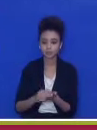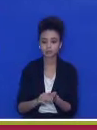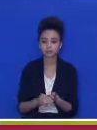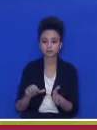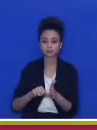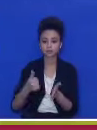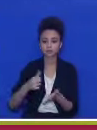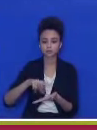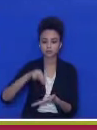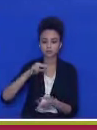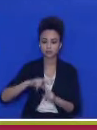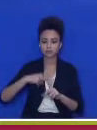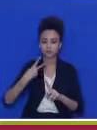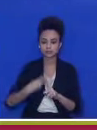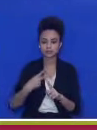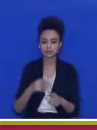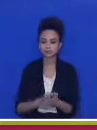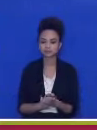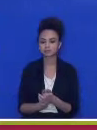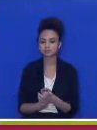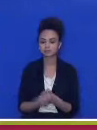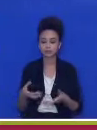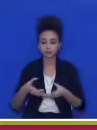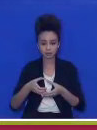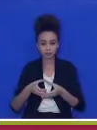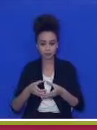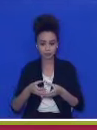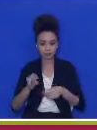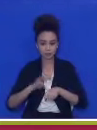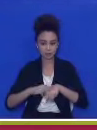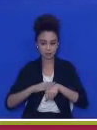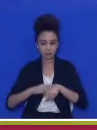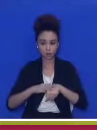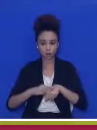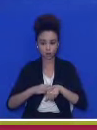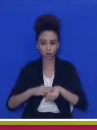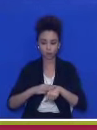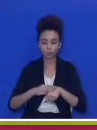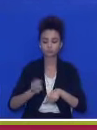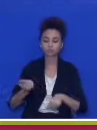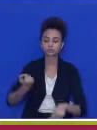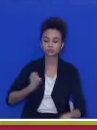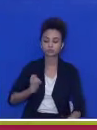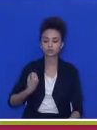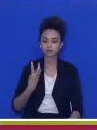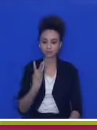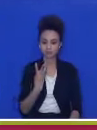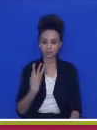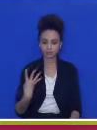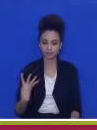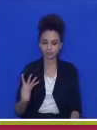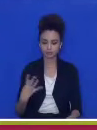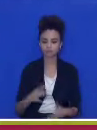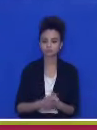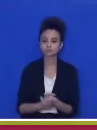Começou o primeiro sorteio da dupla Sena. Bola marrom número 34. Marrom